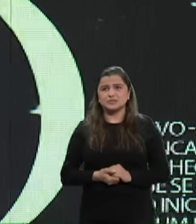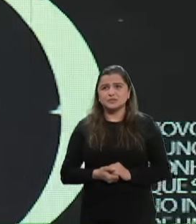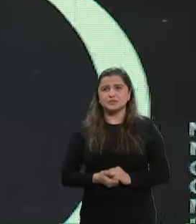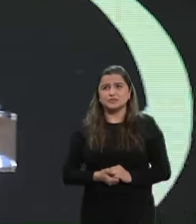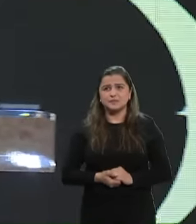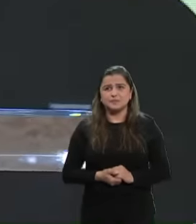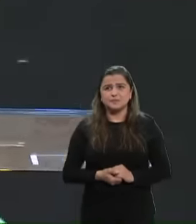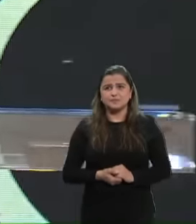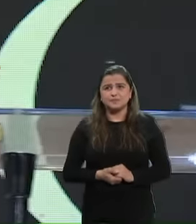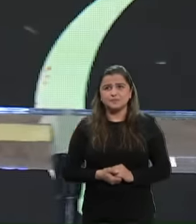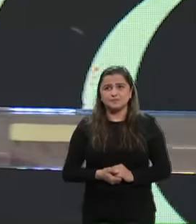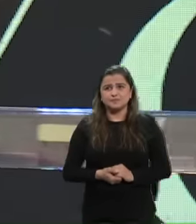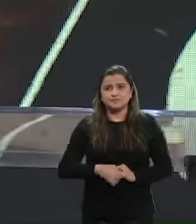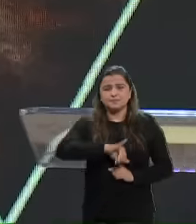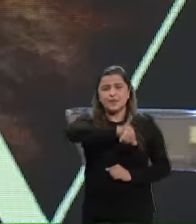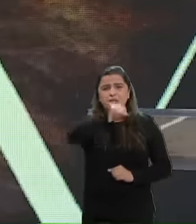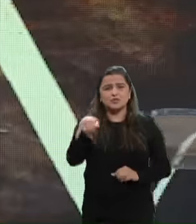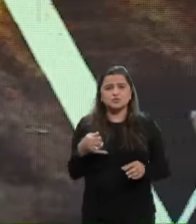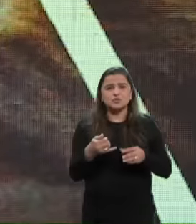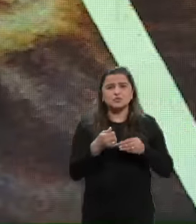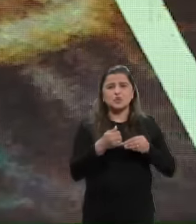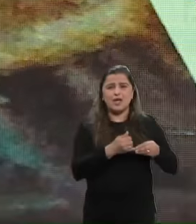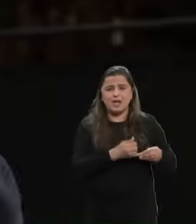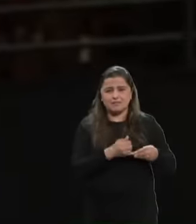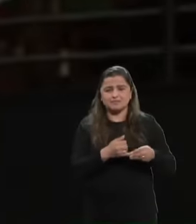livro de Josué.